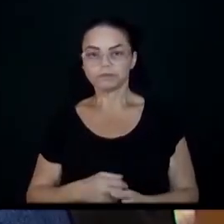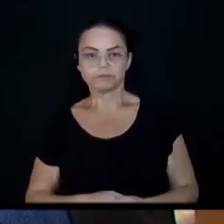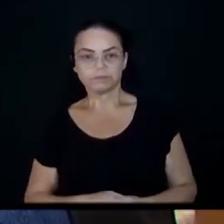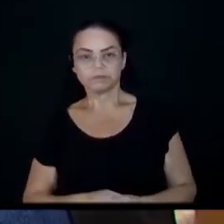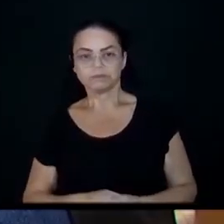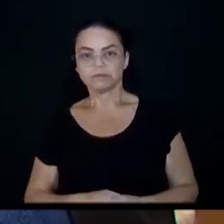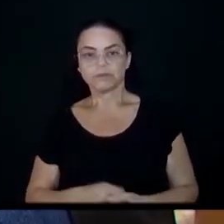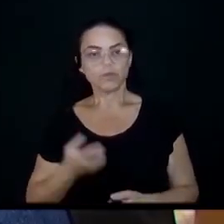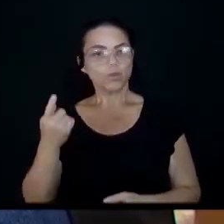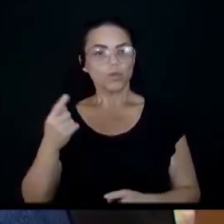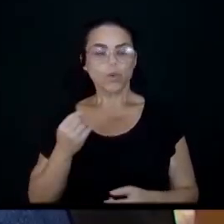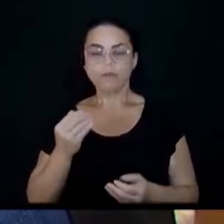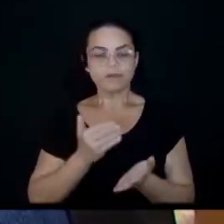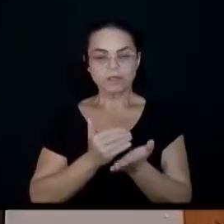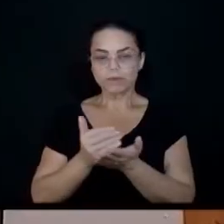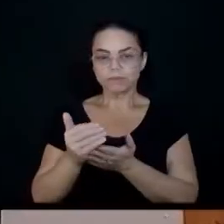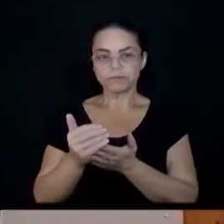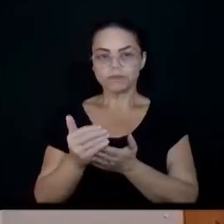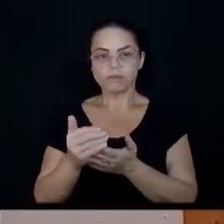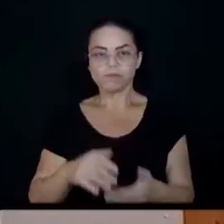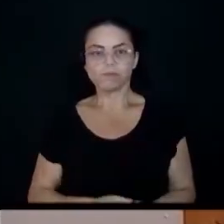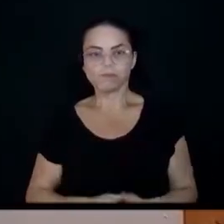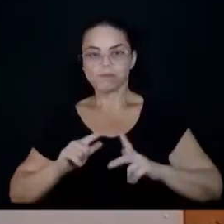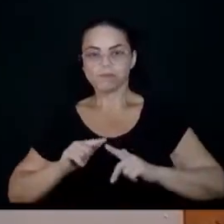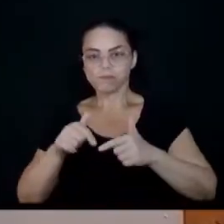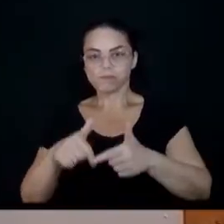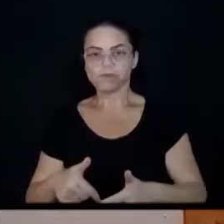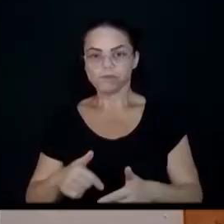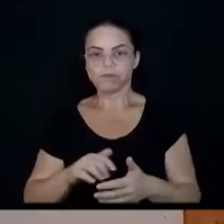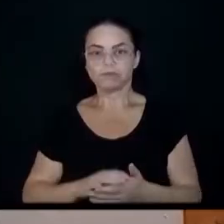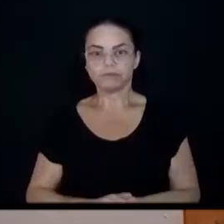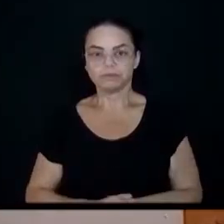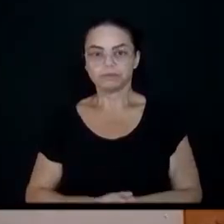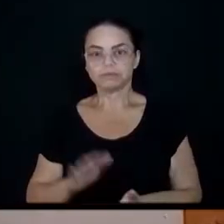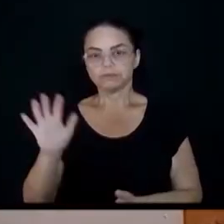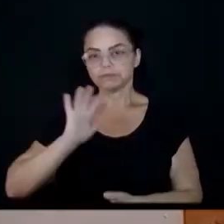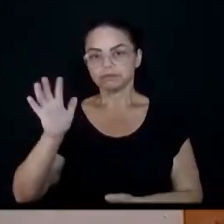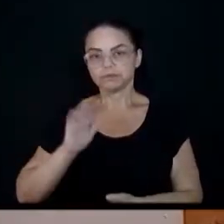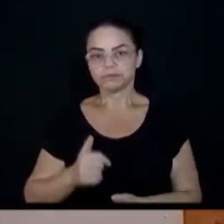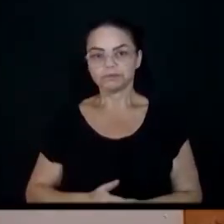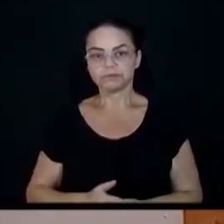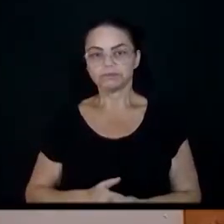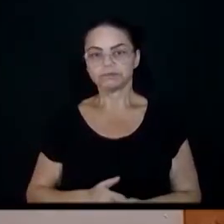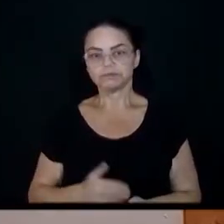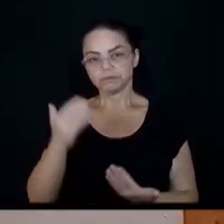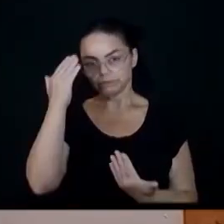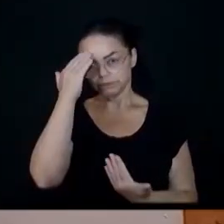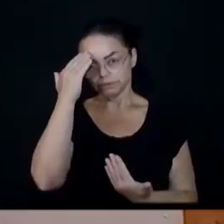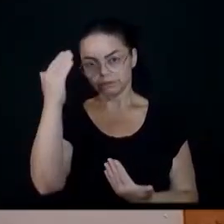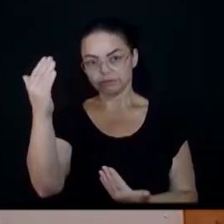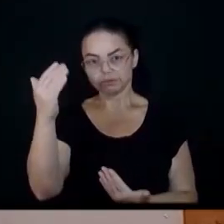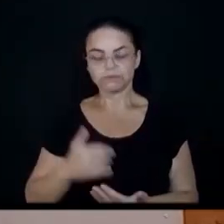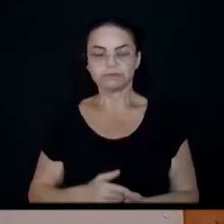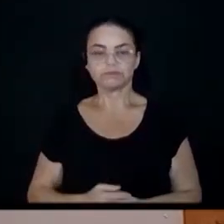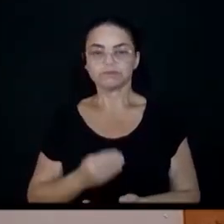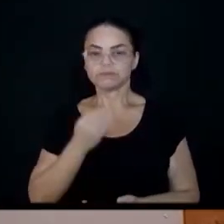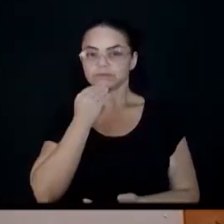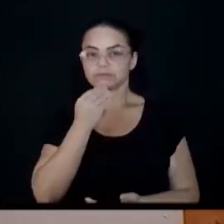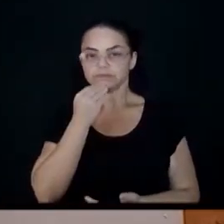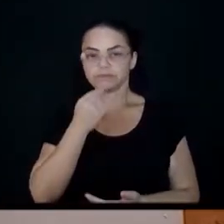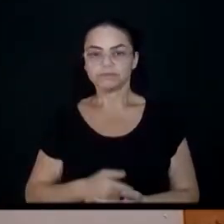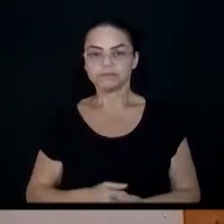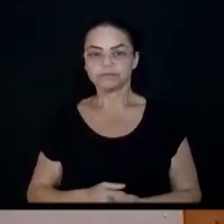inicial desta iniciativa. Olá, primeiro, Cassiane, muito obrigada pela oportunidade de estar aqui no Mãos